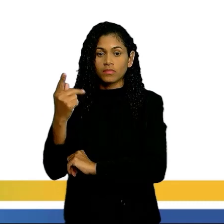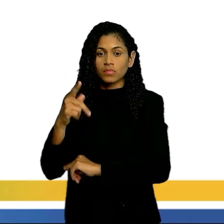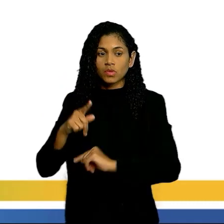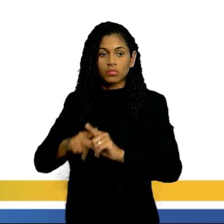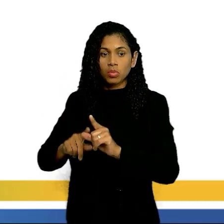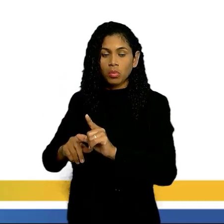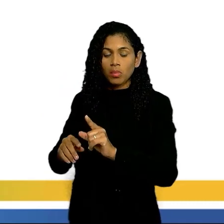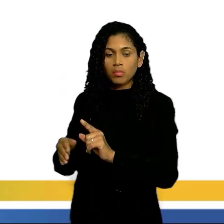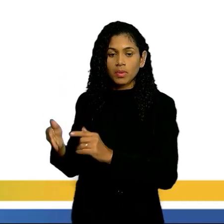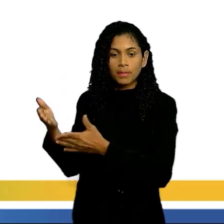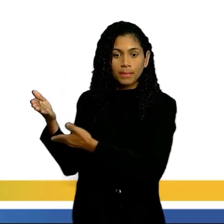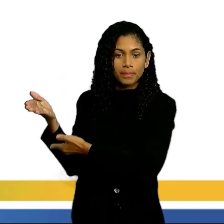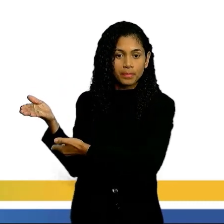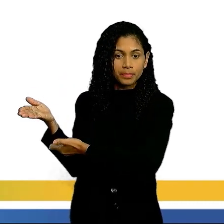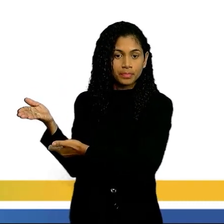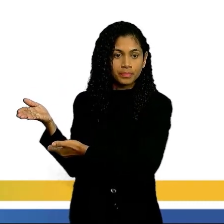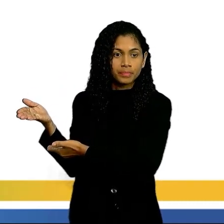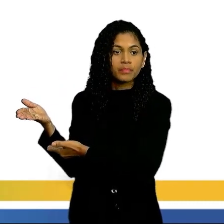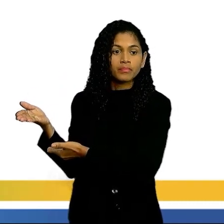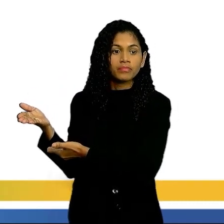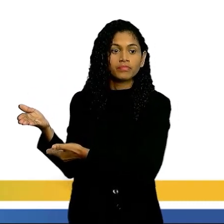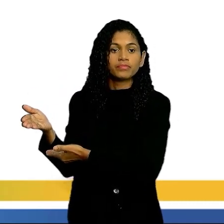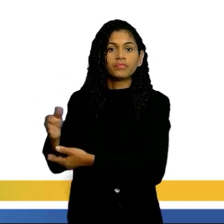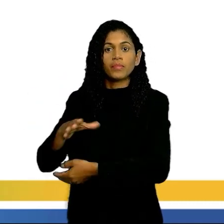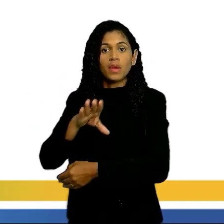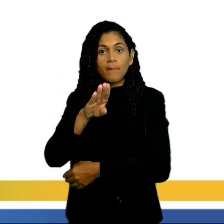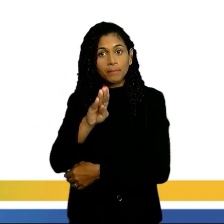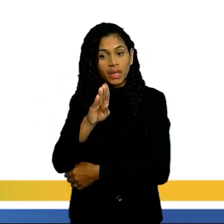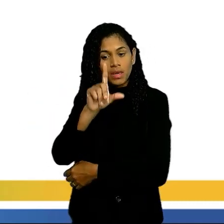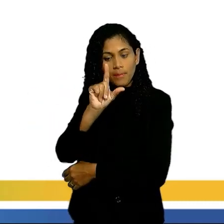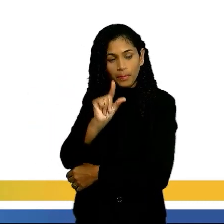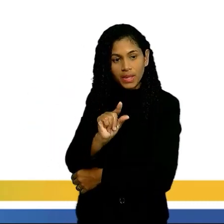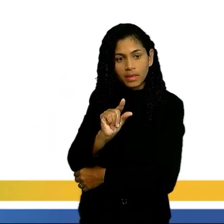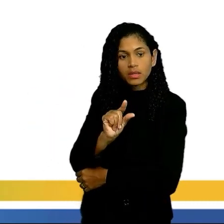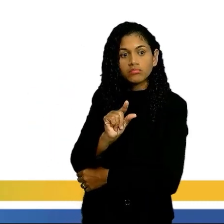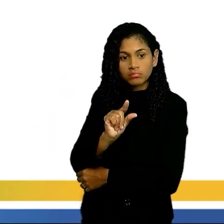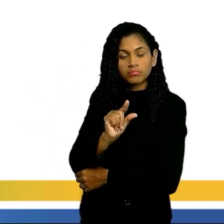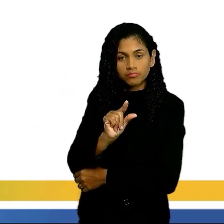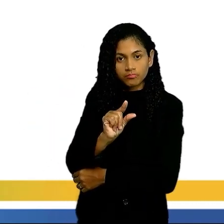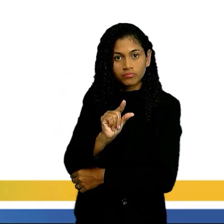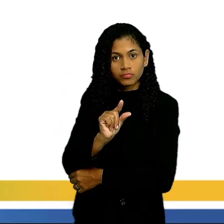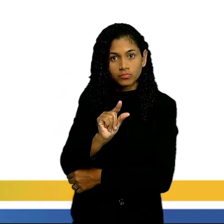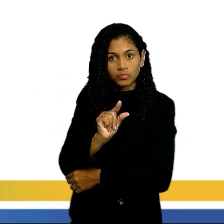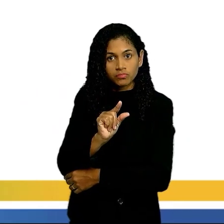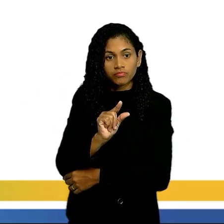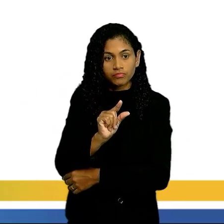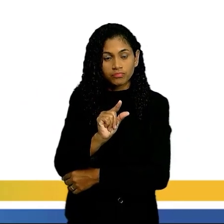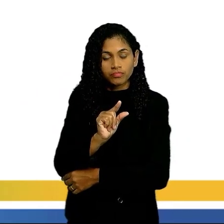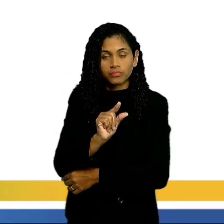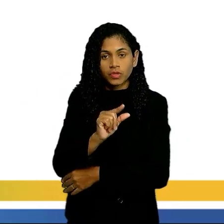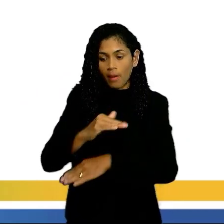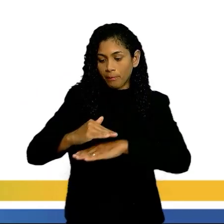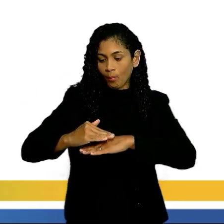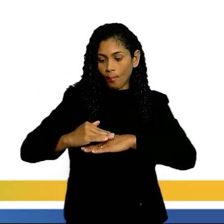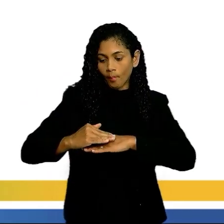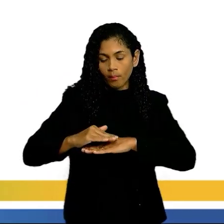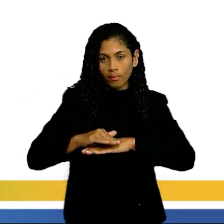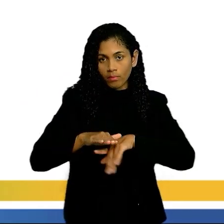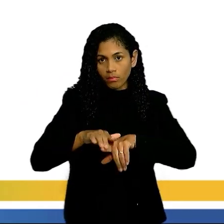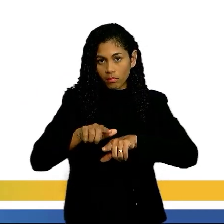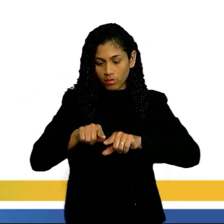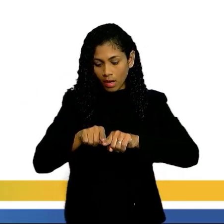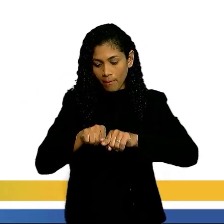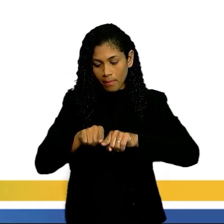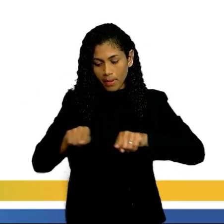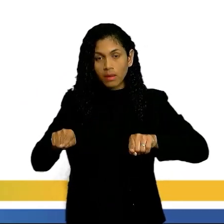Na legenda, está bem representado. Como eu acabei de falar, o B representa a largura do fundo,